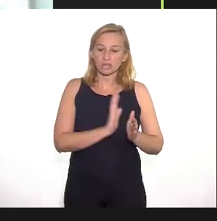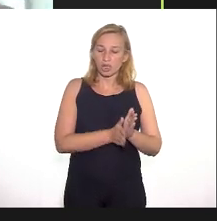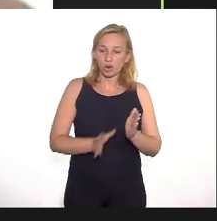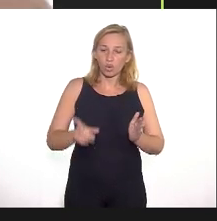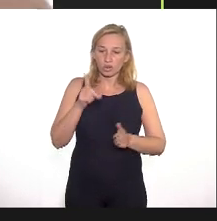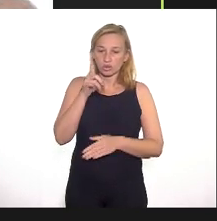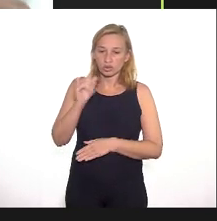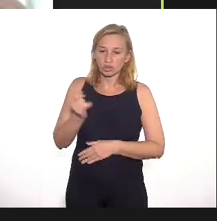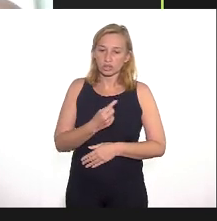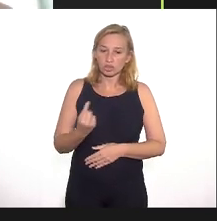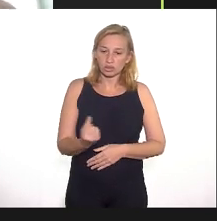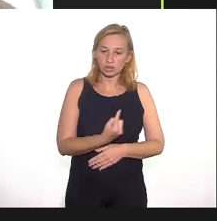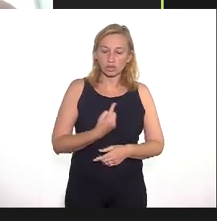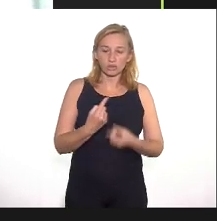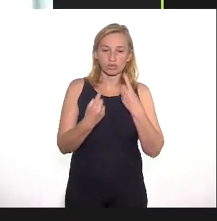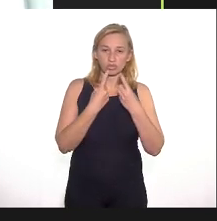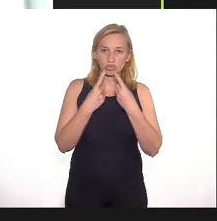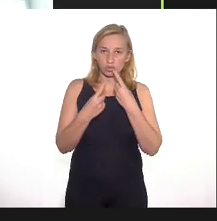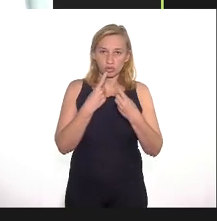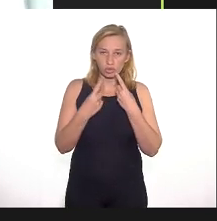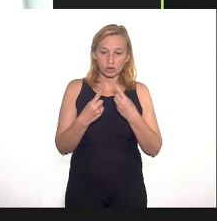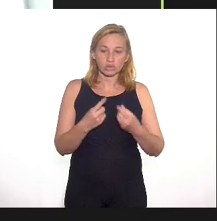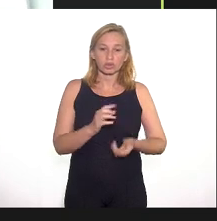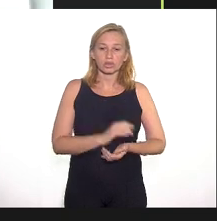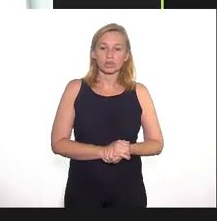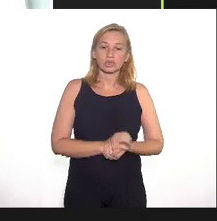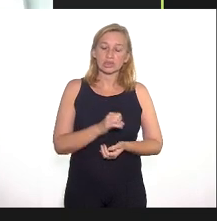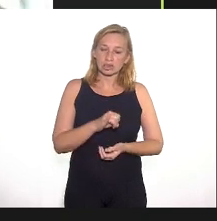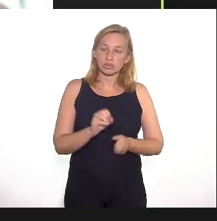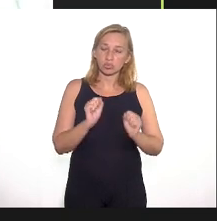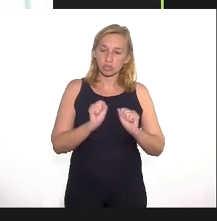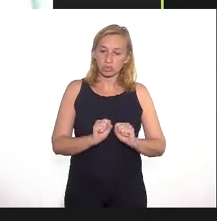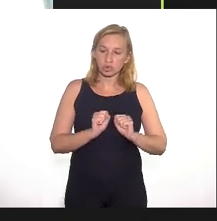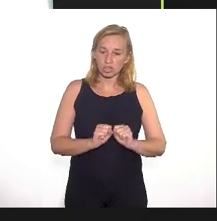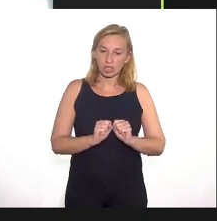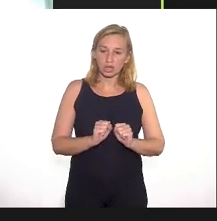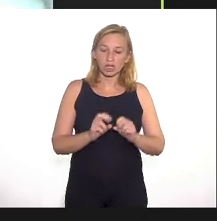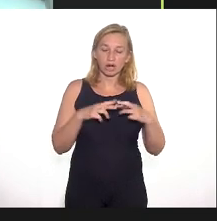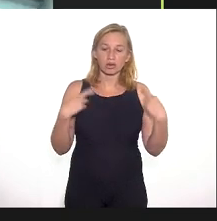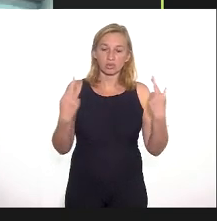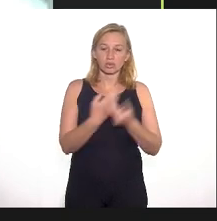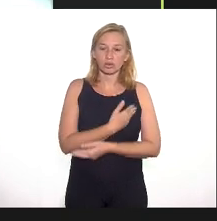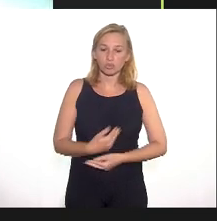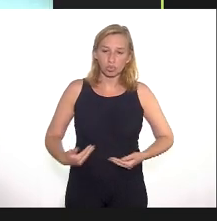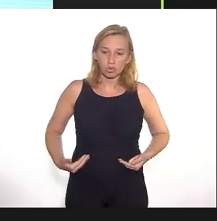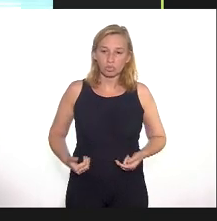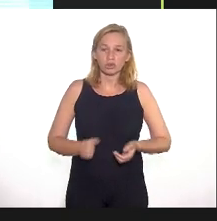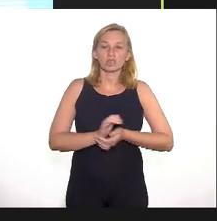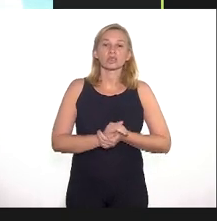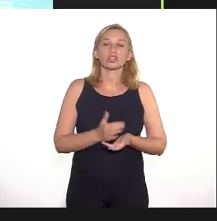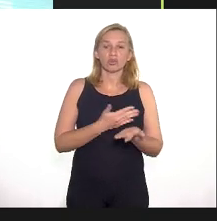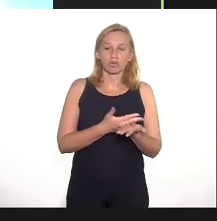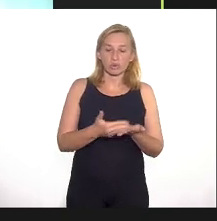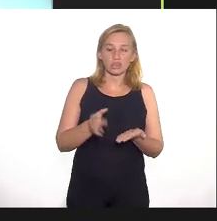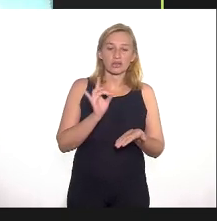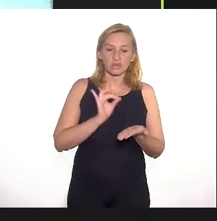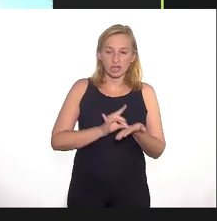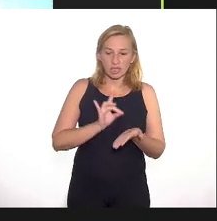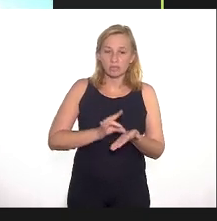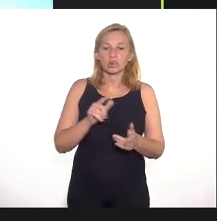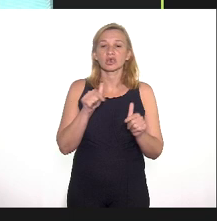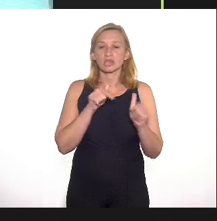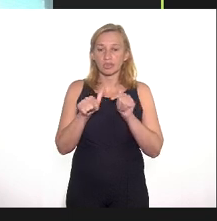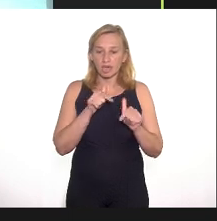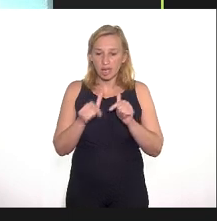dia nas nossas discussões, inclusive, se for o caso, fazer audiências públicas e começar realmente a trabalhar